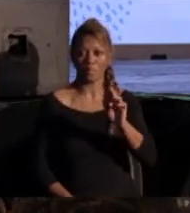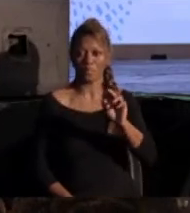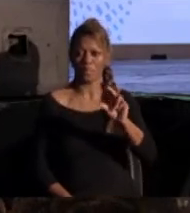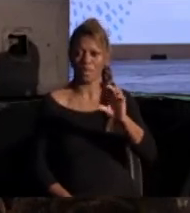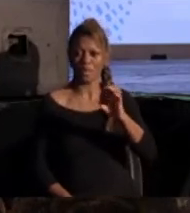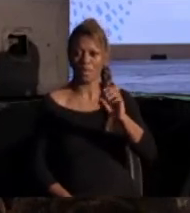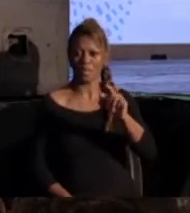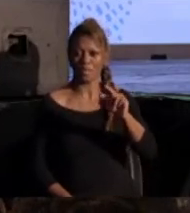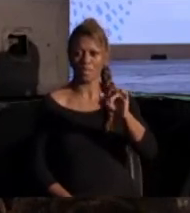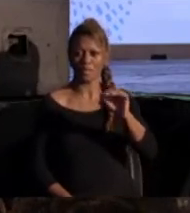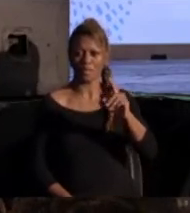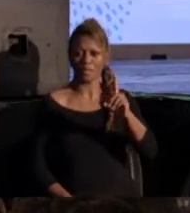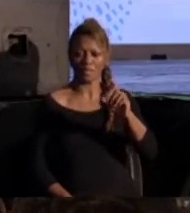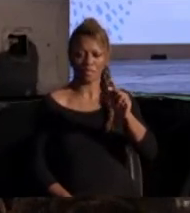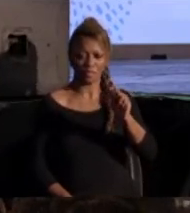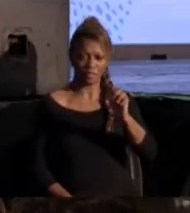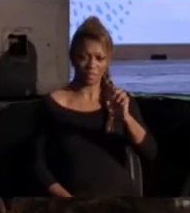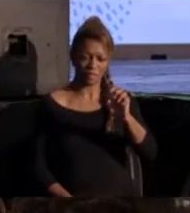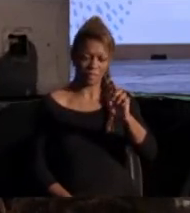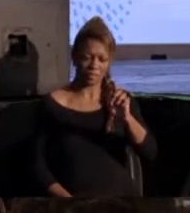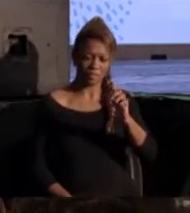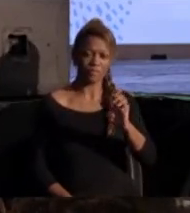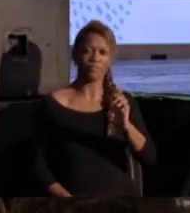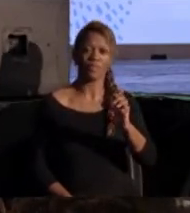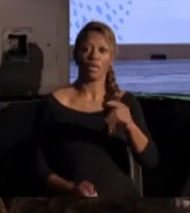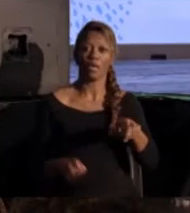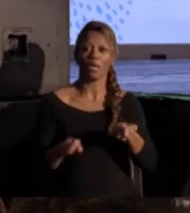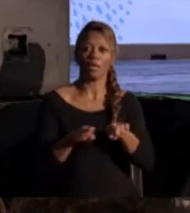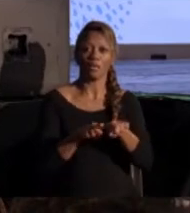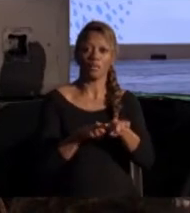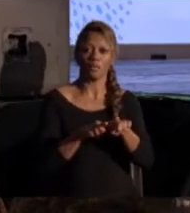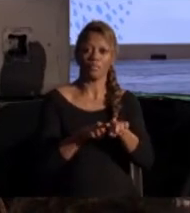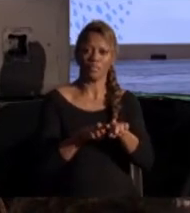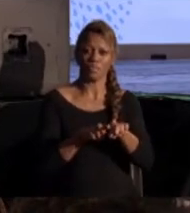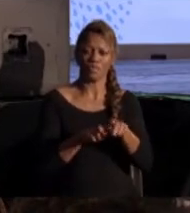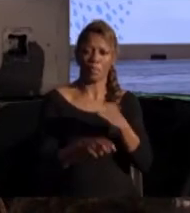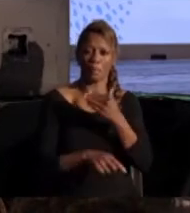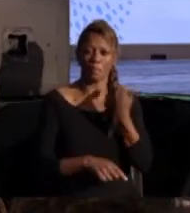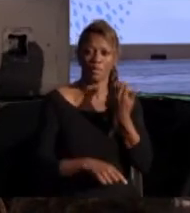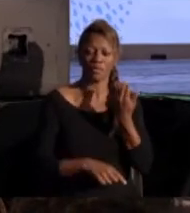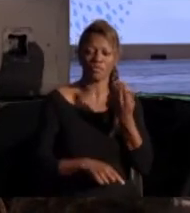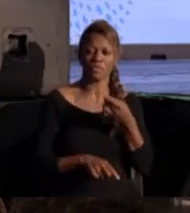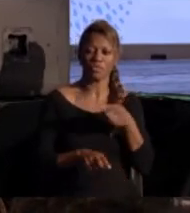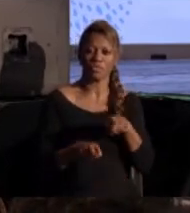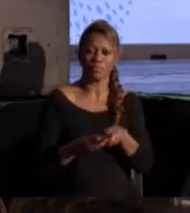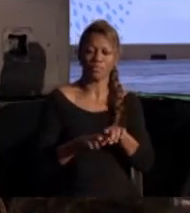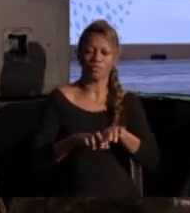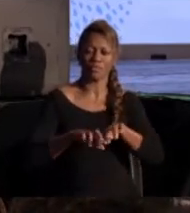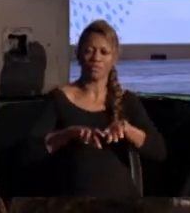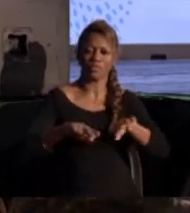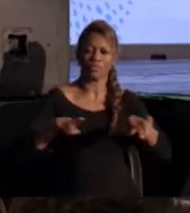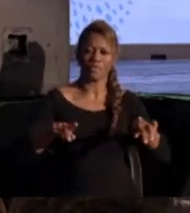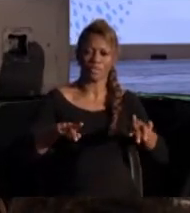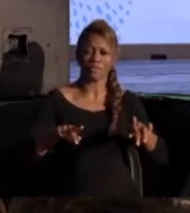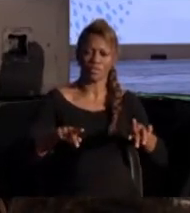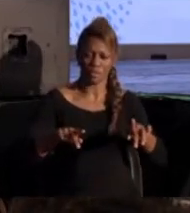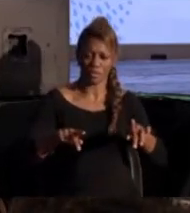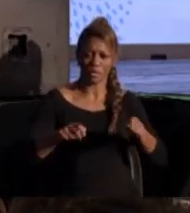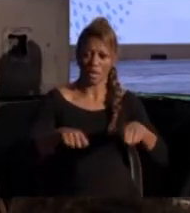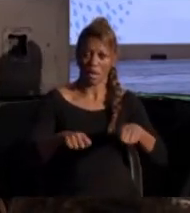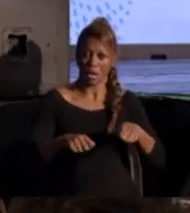e pulsão de vida, Eros, mas é também pulsão de morte, Tânatos. Se há